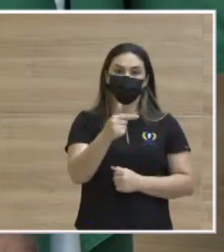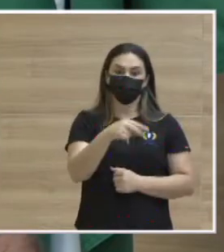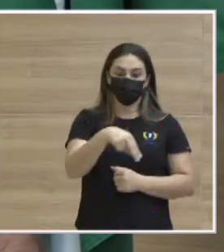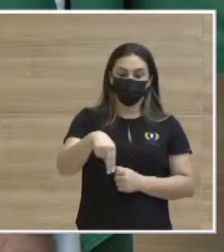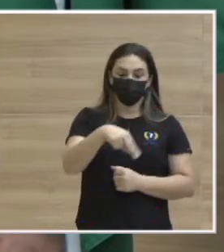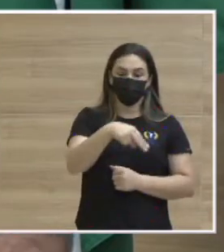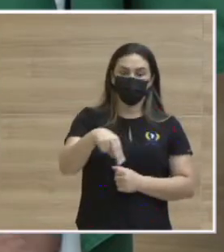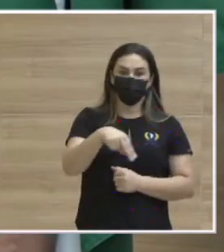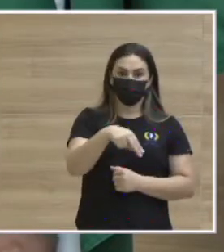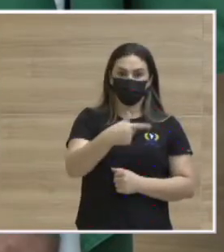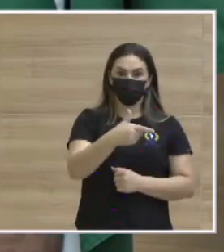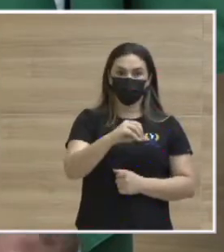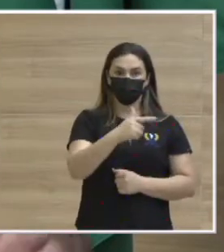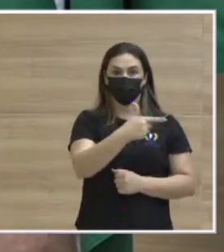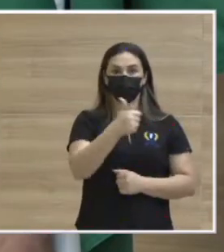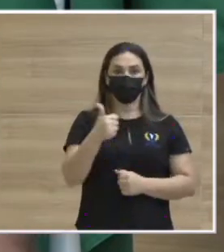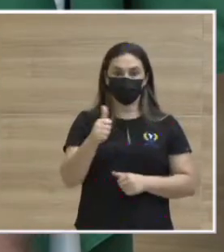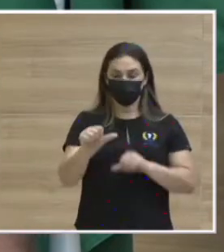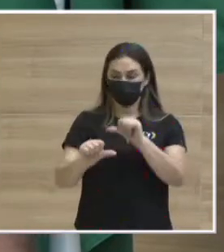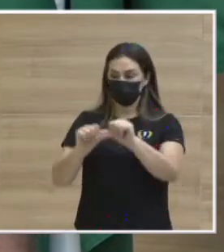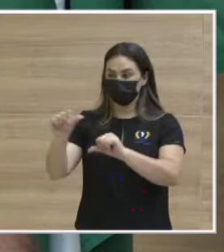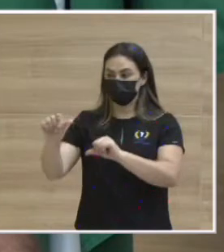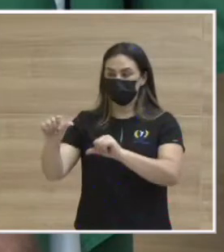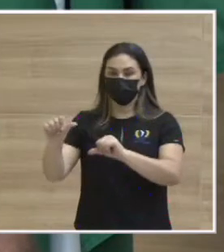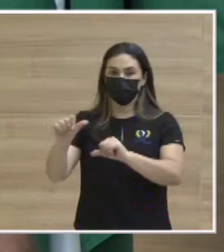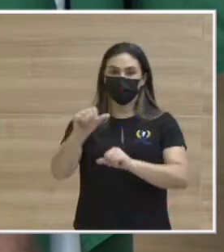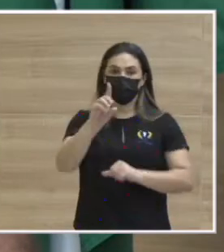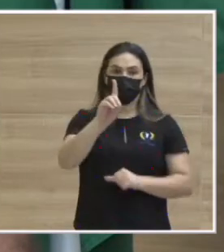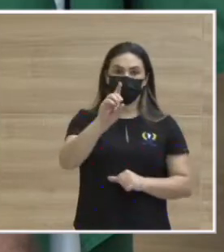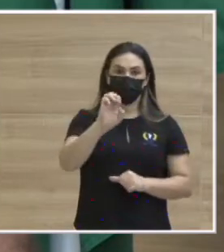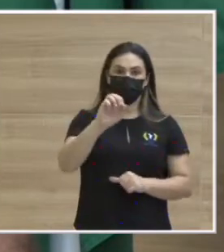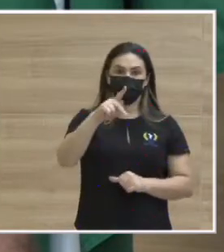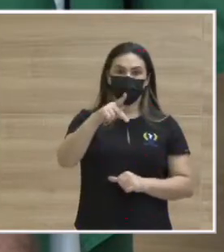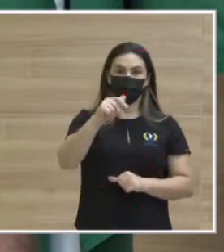22/11/2021, foi transferido para o DEPATRAN, que até